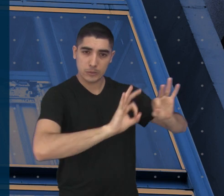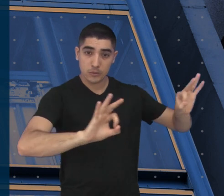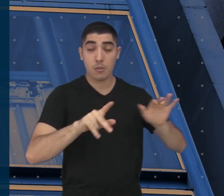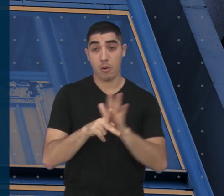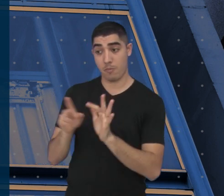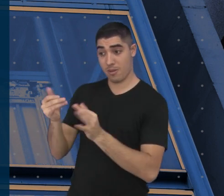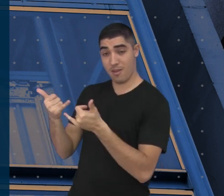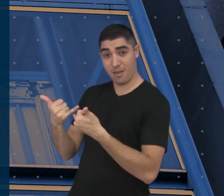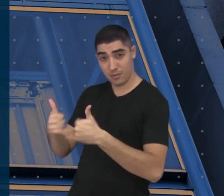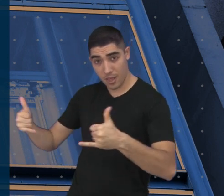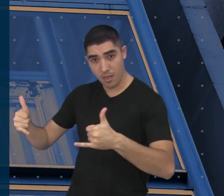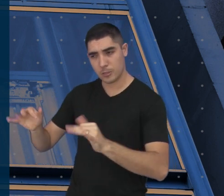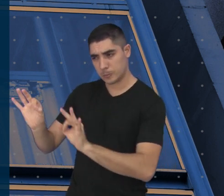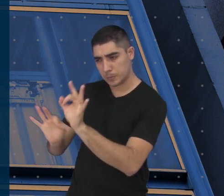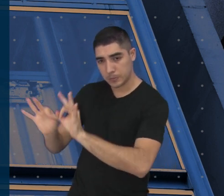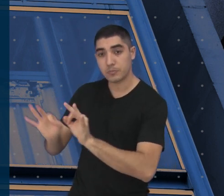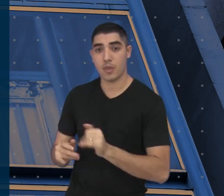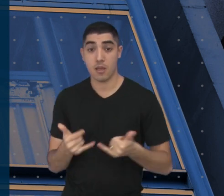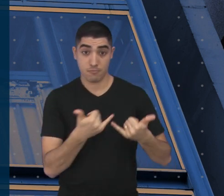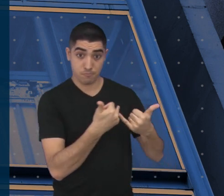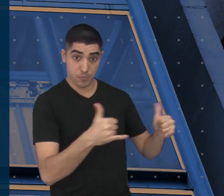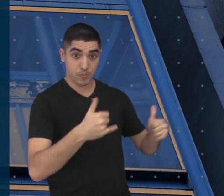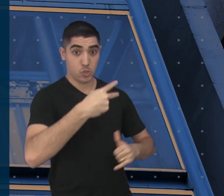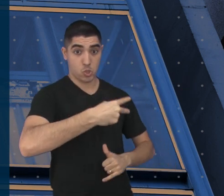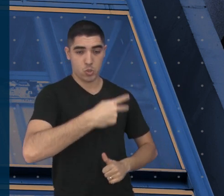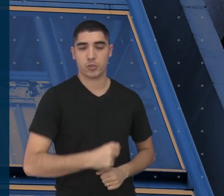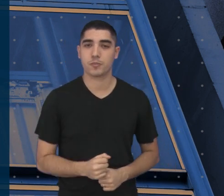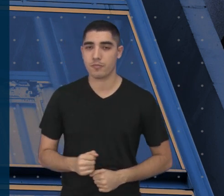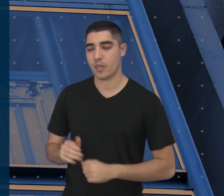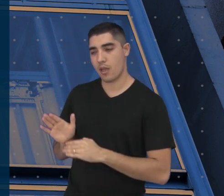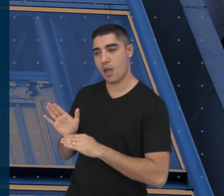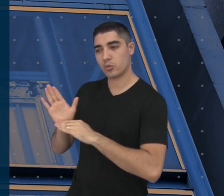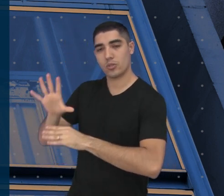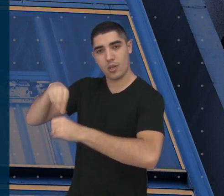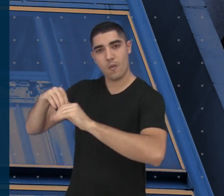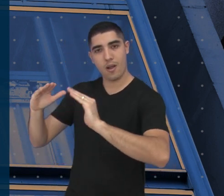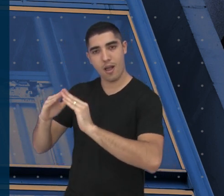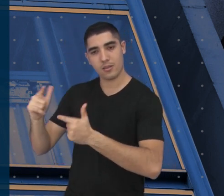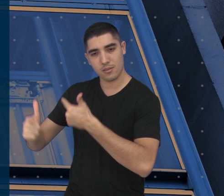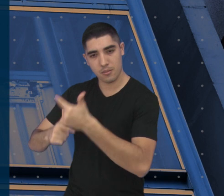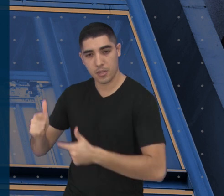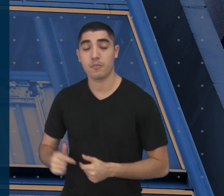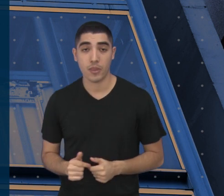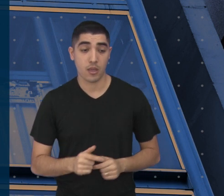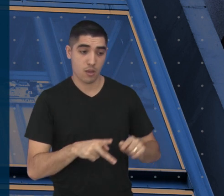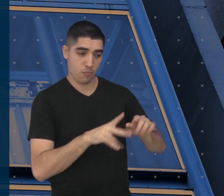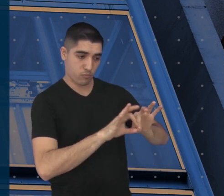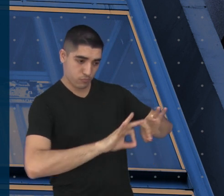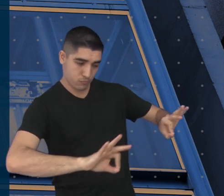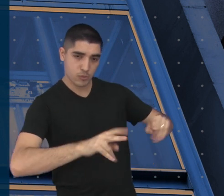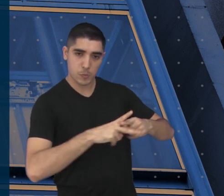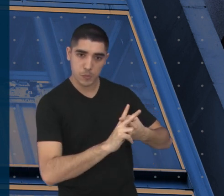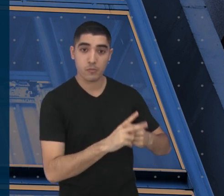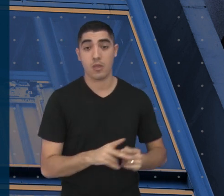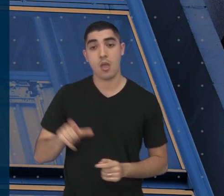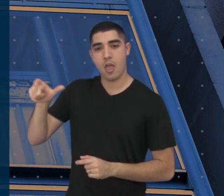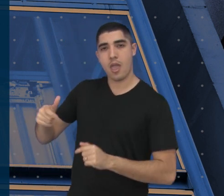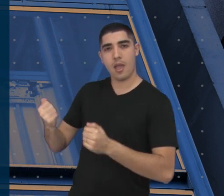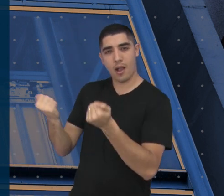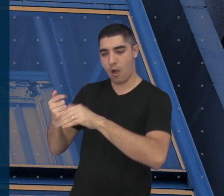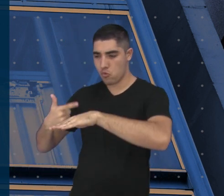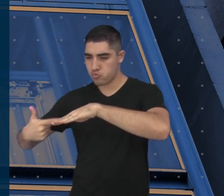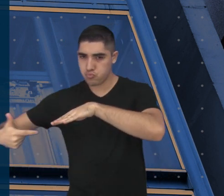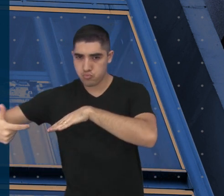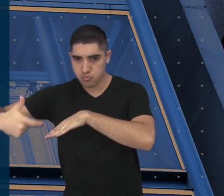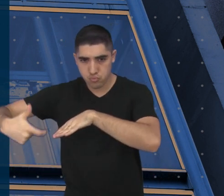de veículos automotores, eletricista 2, empregado doméstico, encanador, funileiro de automóveis,